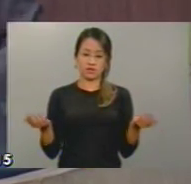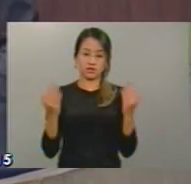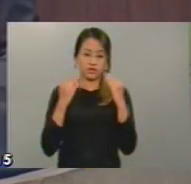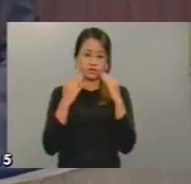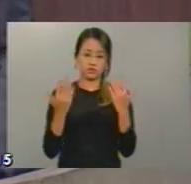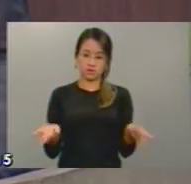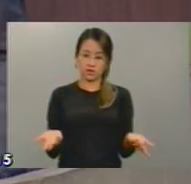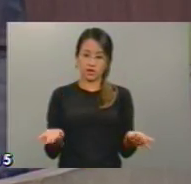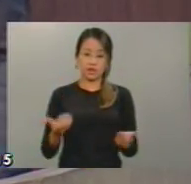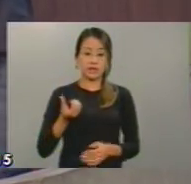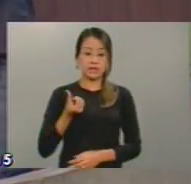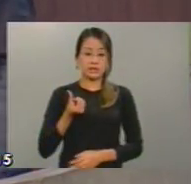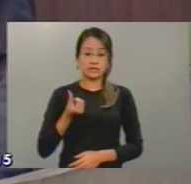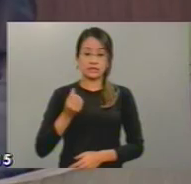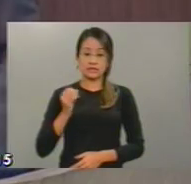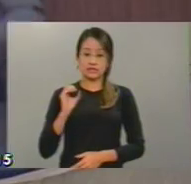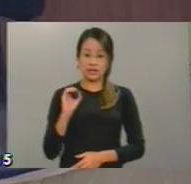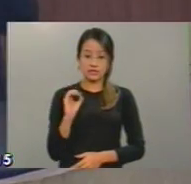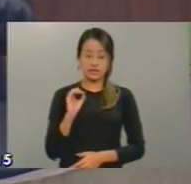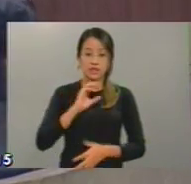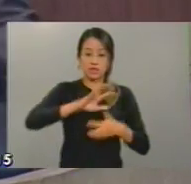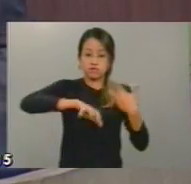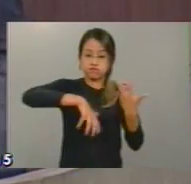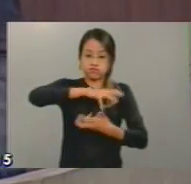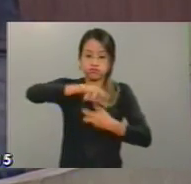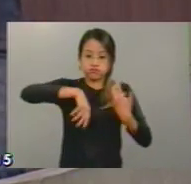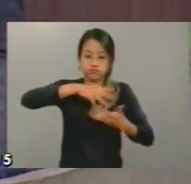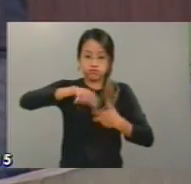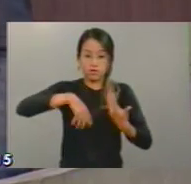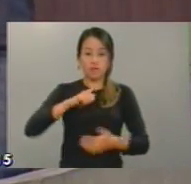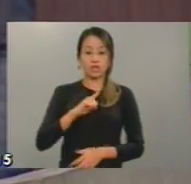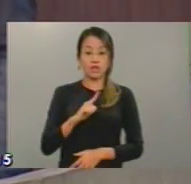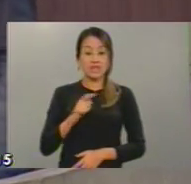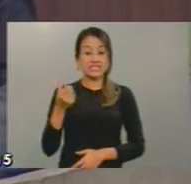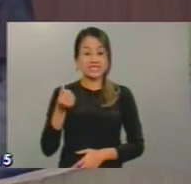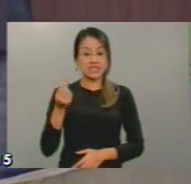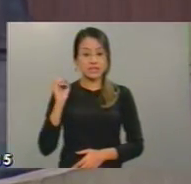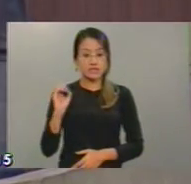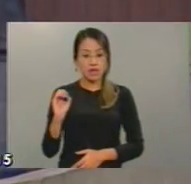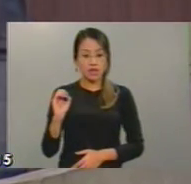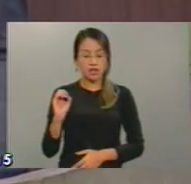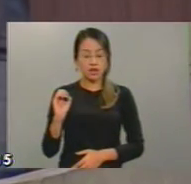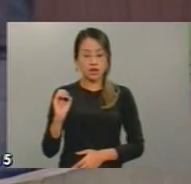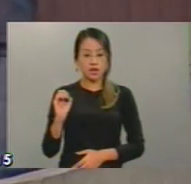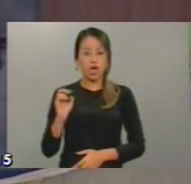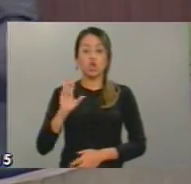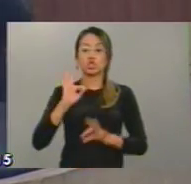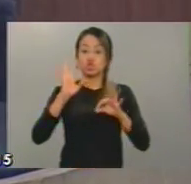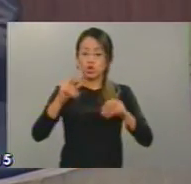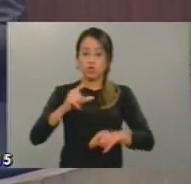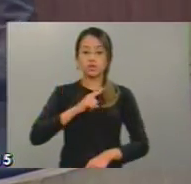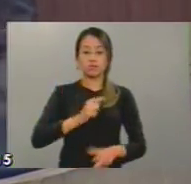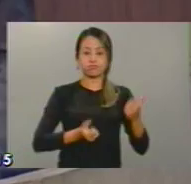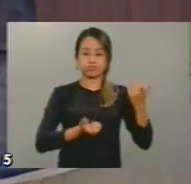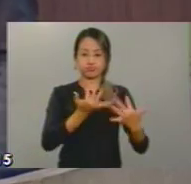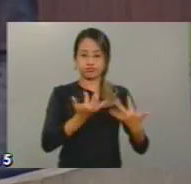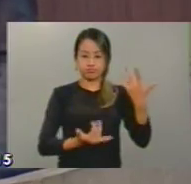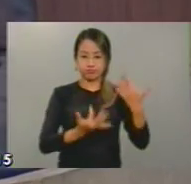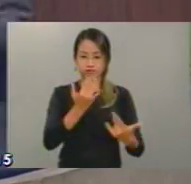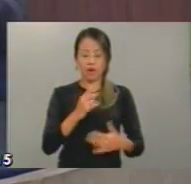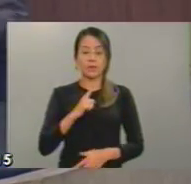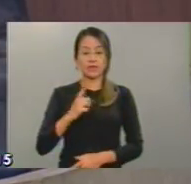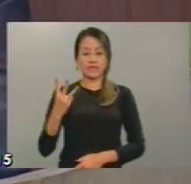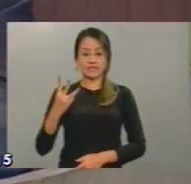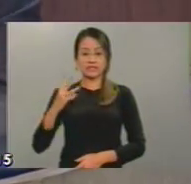60 rebeliões nos últimos 18 meses, só nos últimos 30 dias, mais 15 rebeliões, mais de 3 milhões